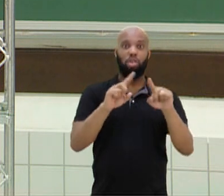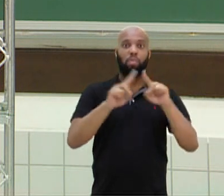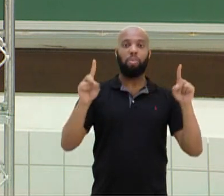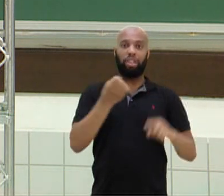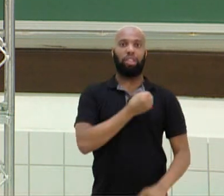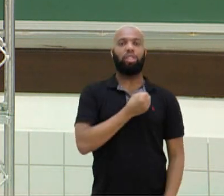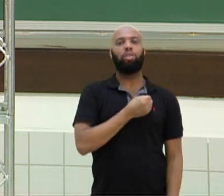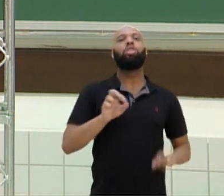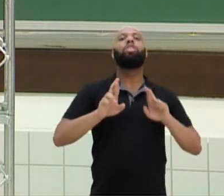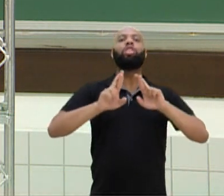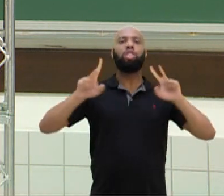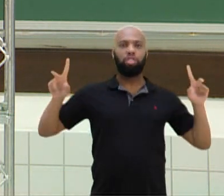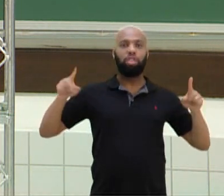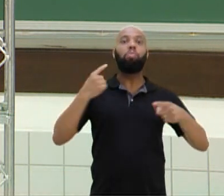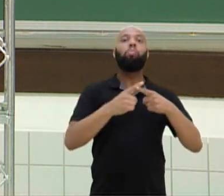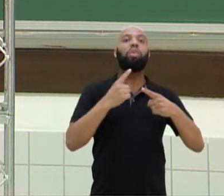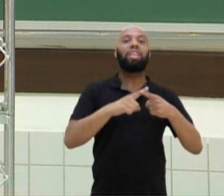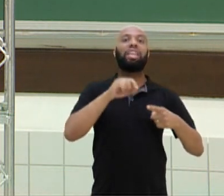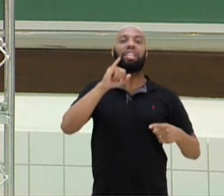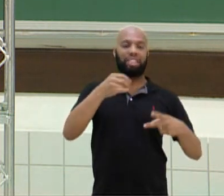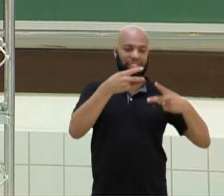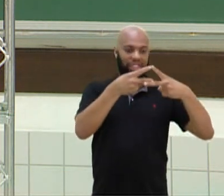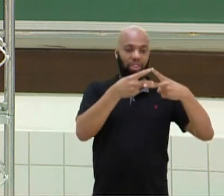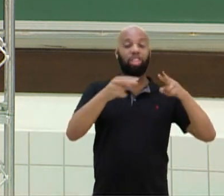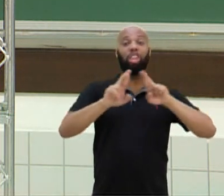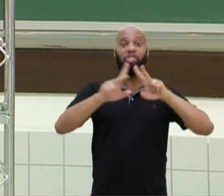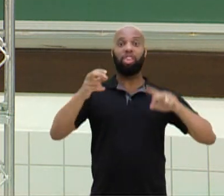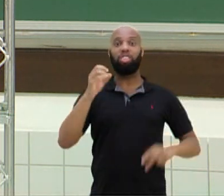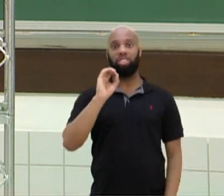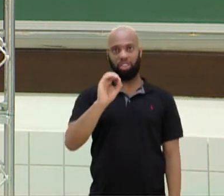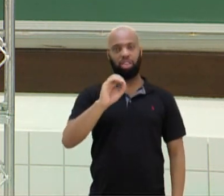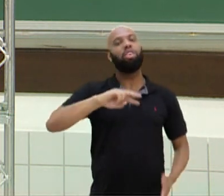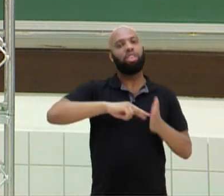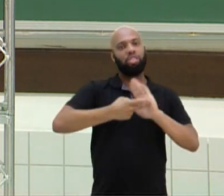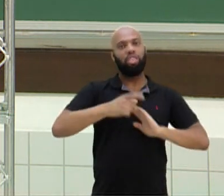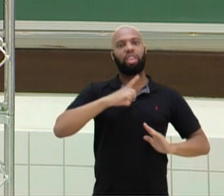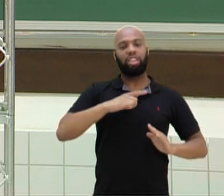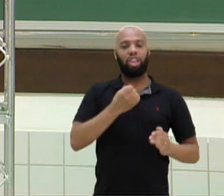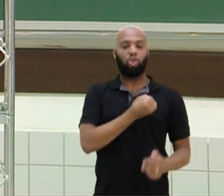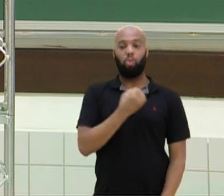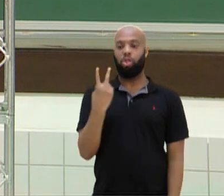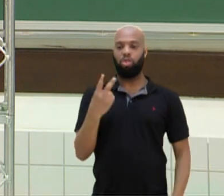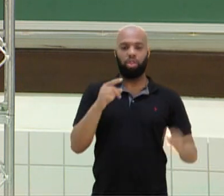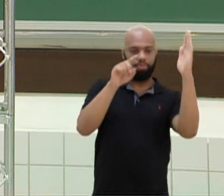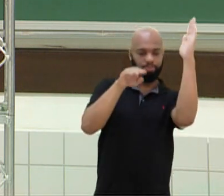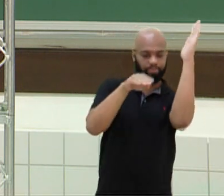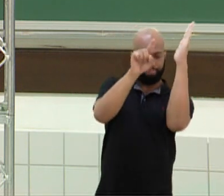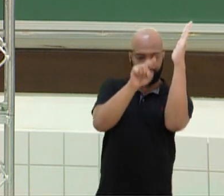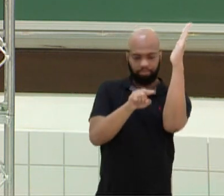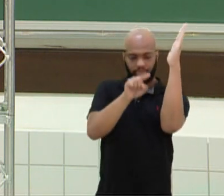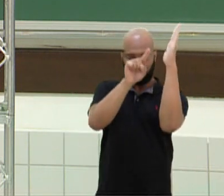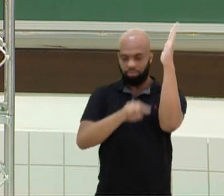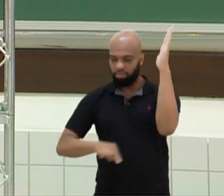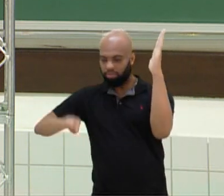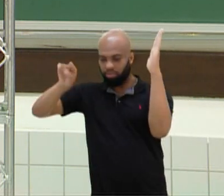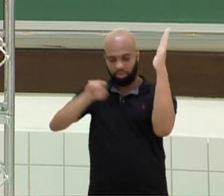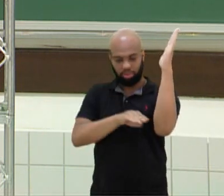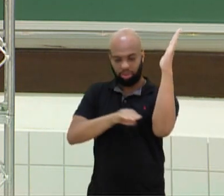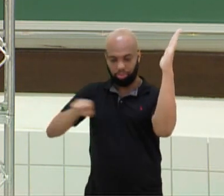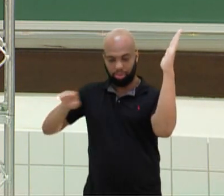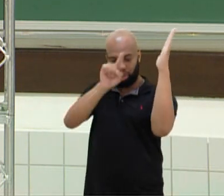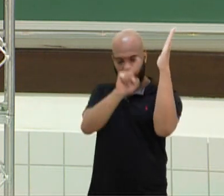1. O valor de delta é 1. Significa que nós temos duas raízes reais e